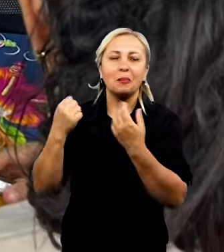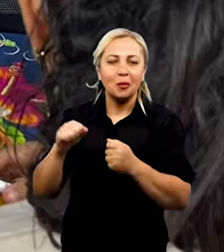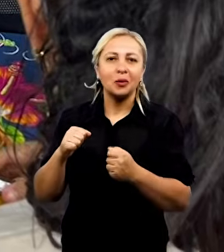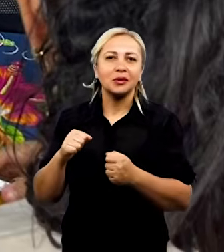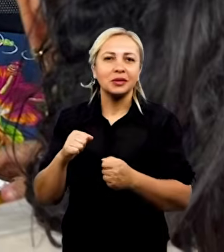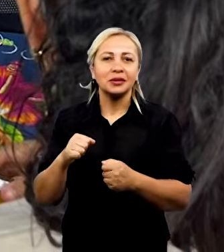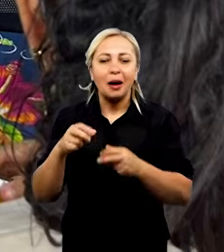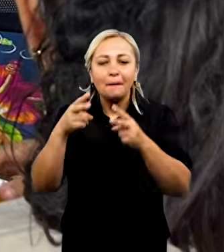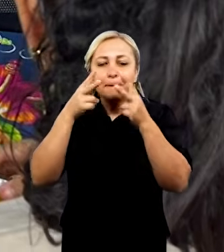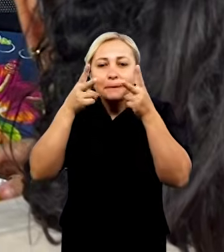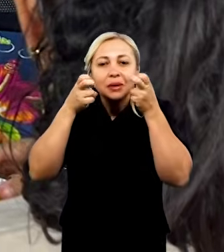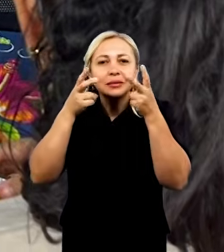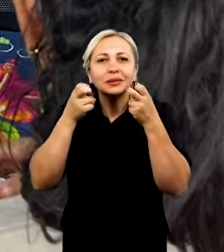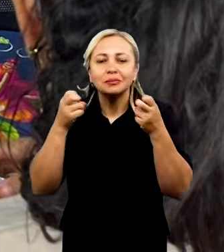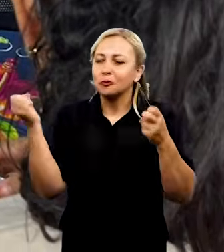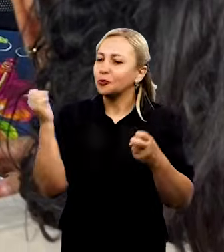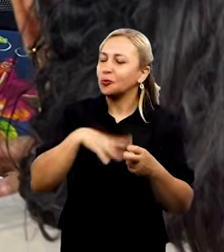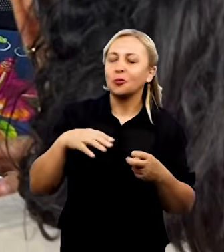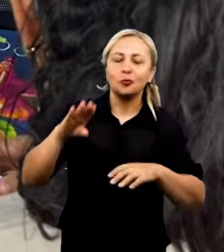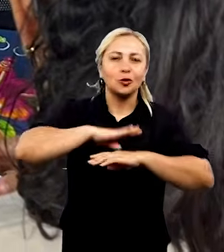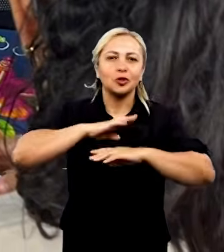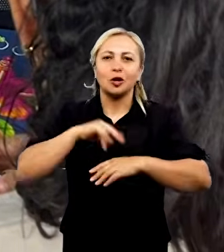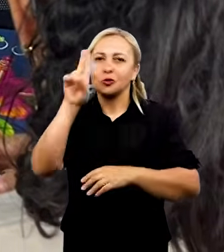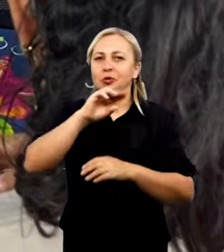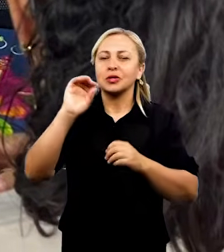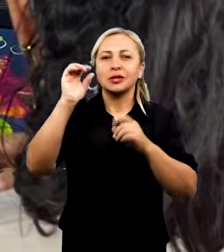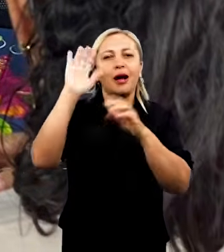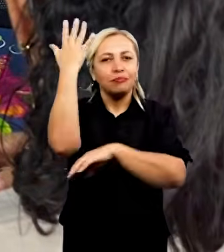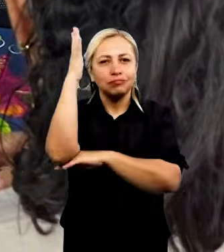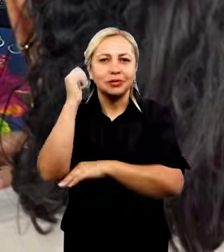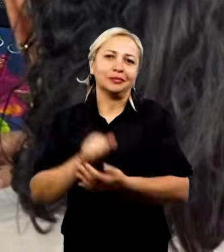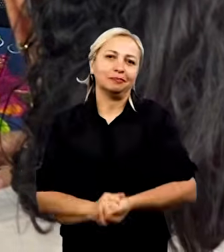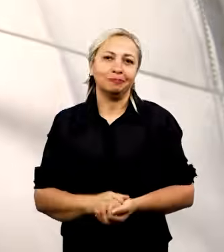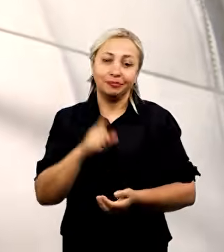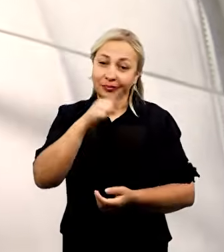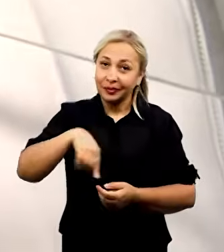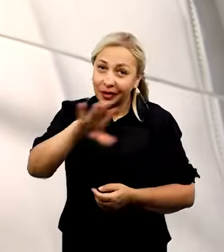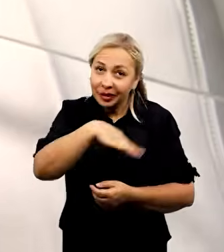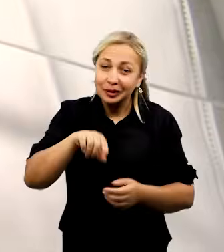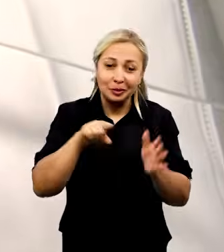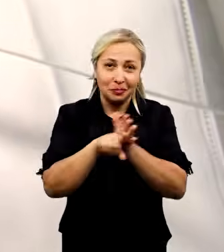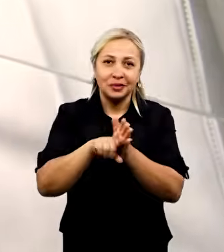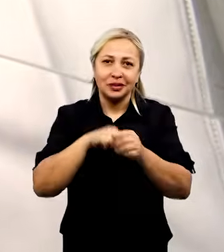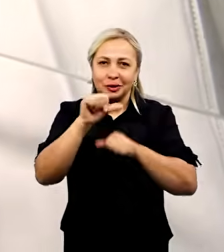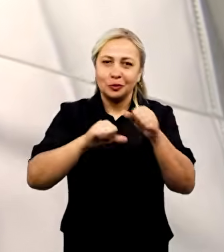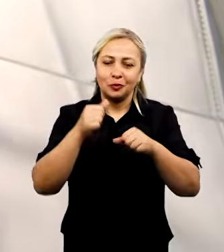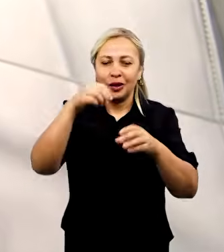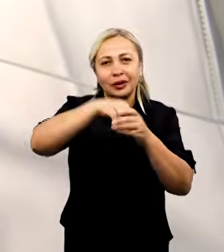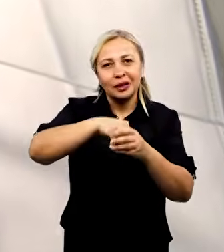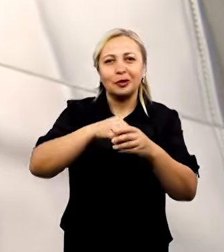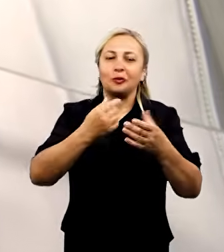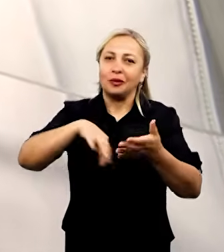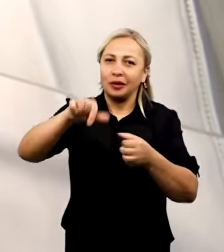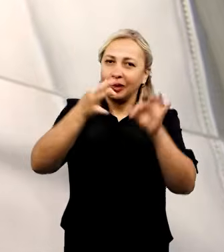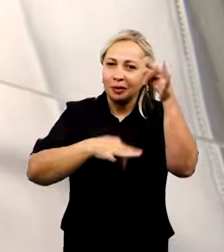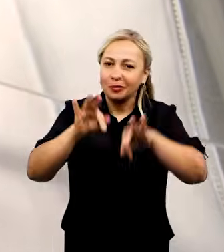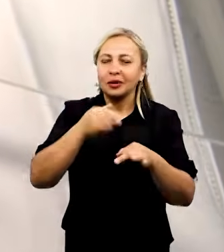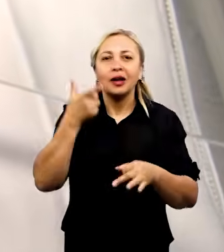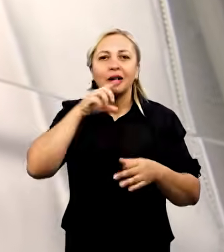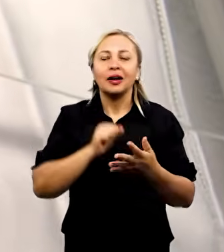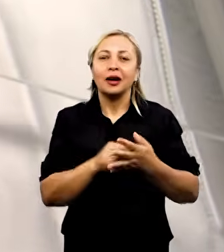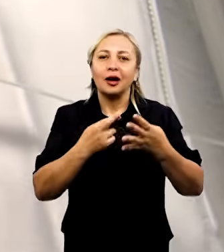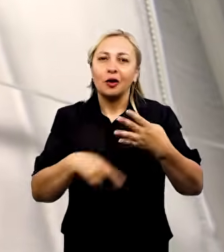eles possam também ver novas maneiras de utilizar aquela planta. Essas pesquisas, desenvolvidas no